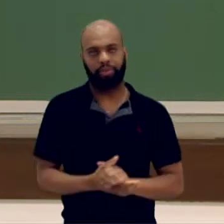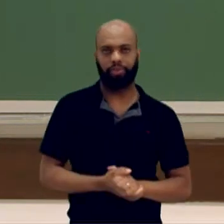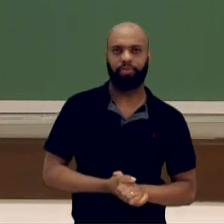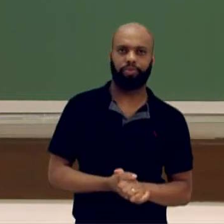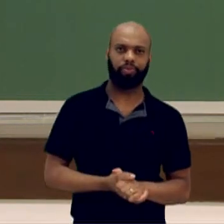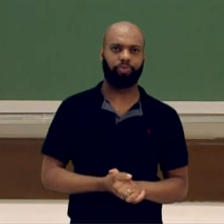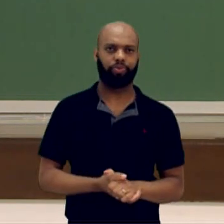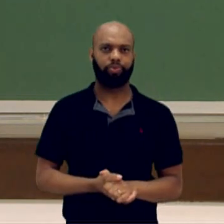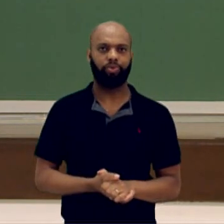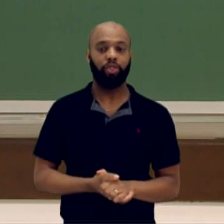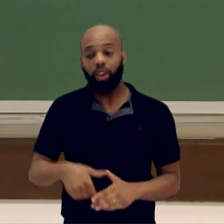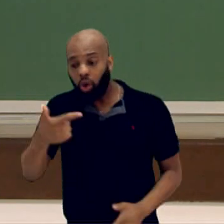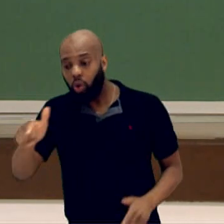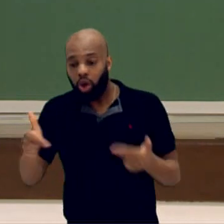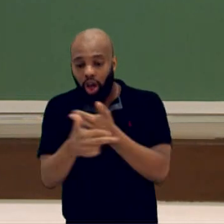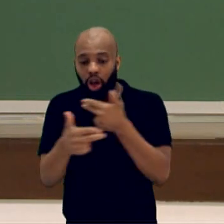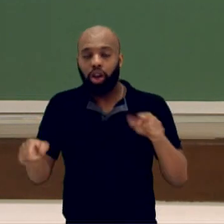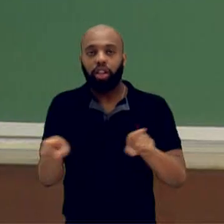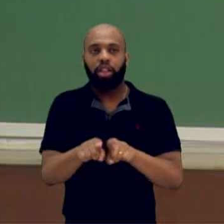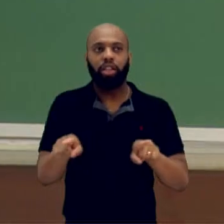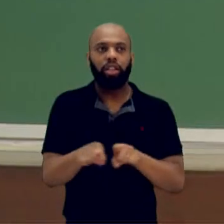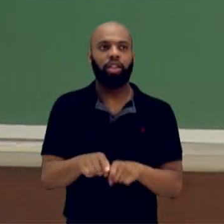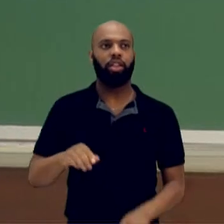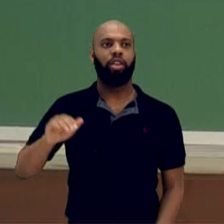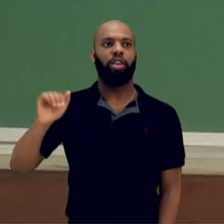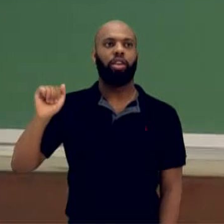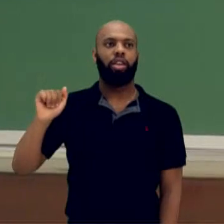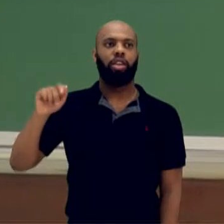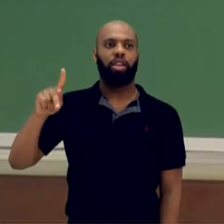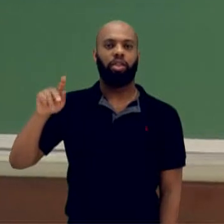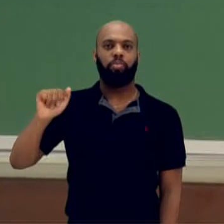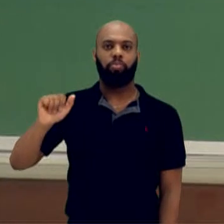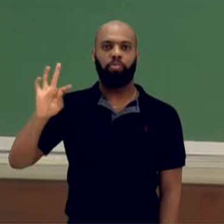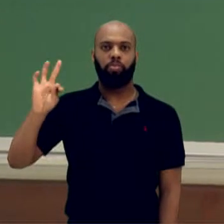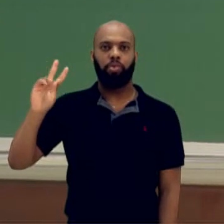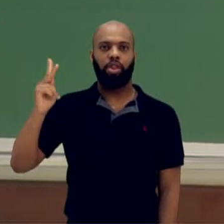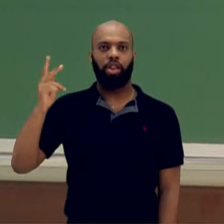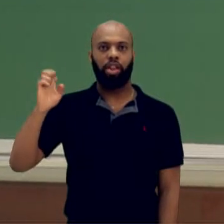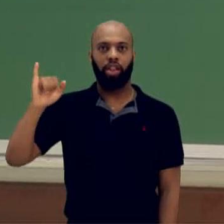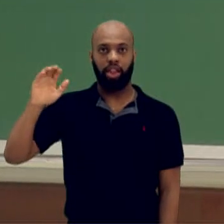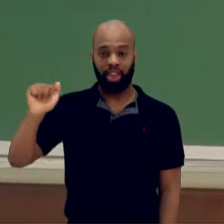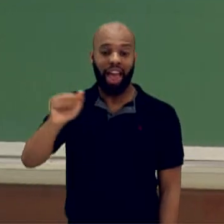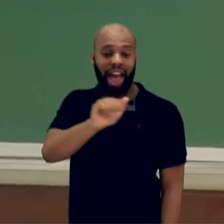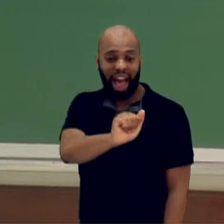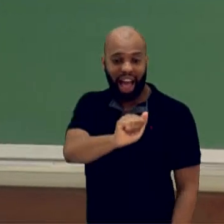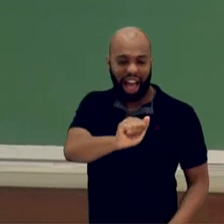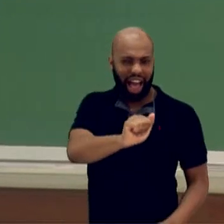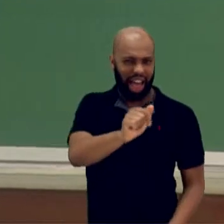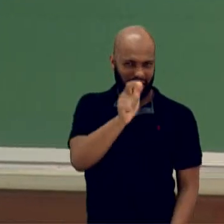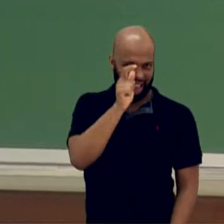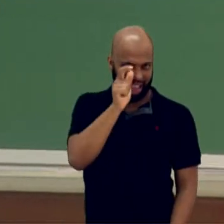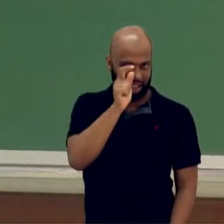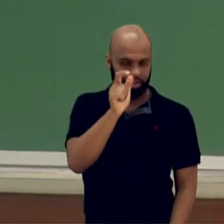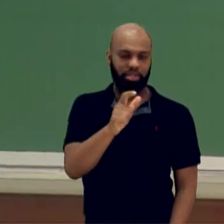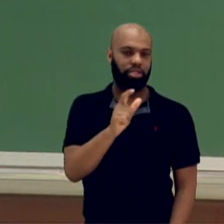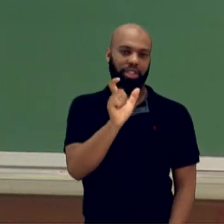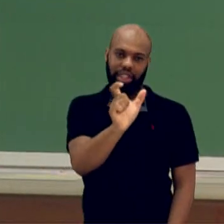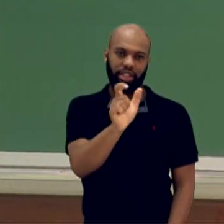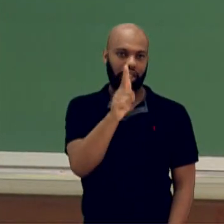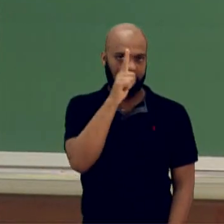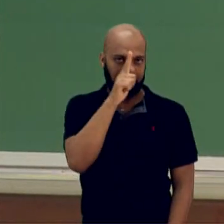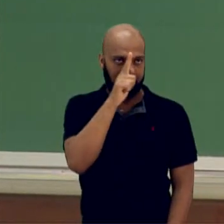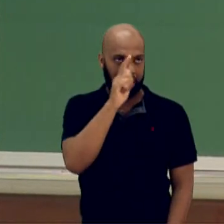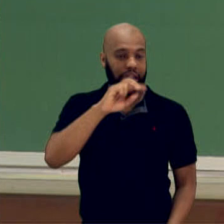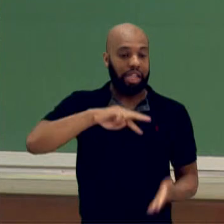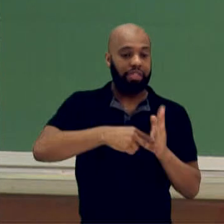também. E outro ponto, a apatheia. Nós vimos que o antes das palavras gregas, significa negação.